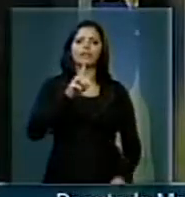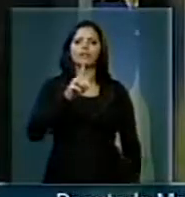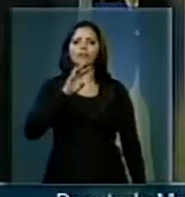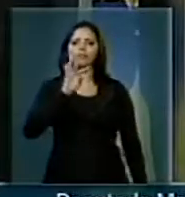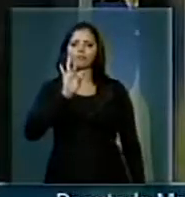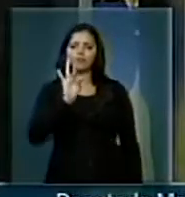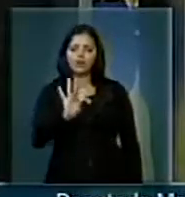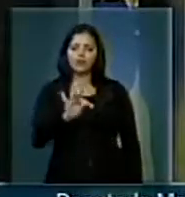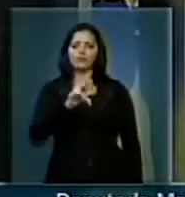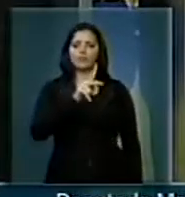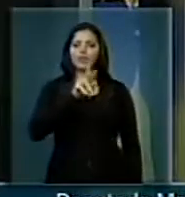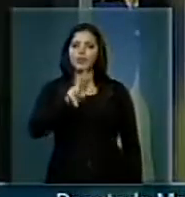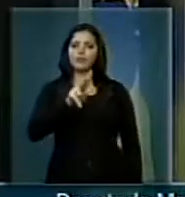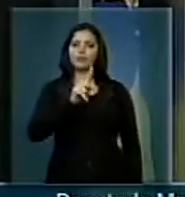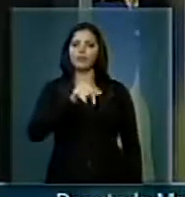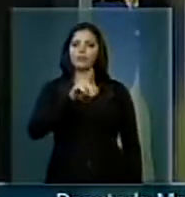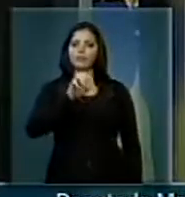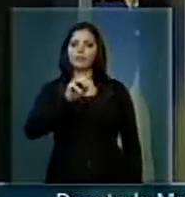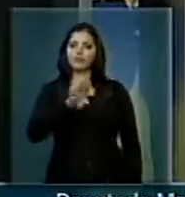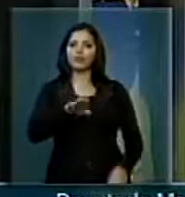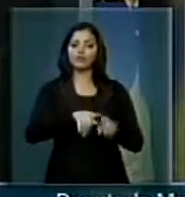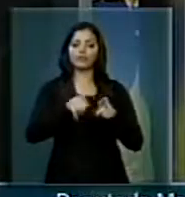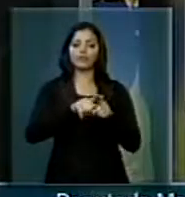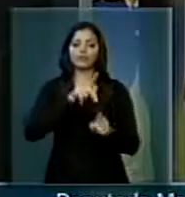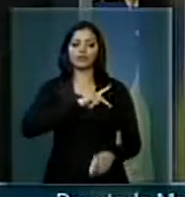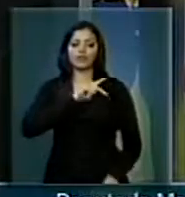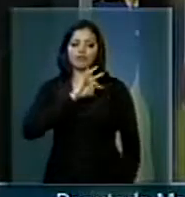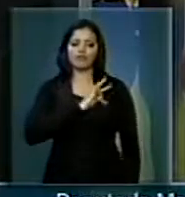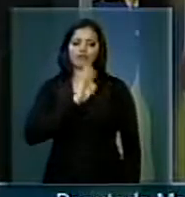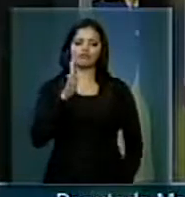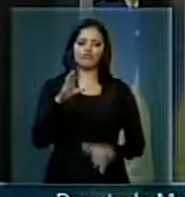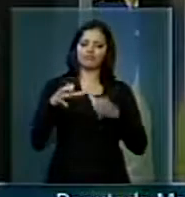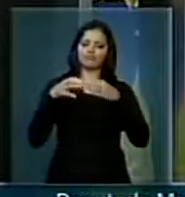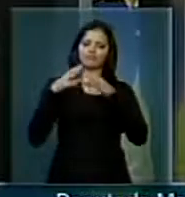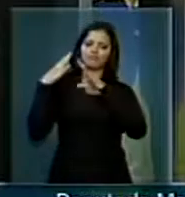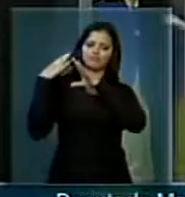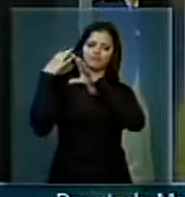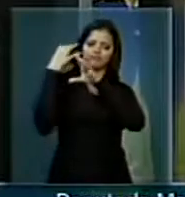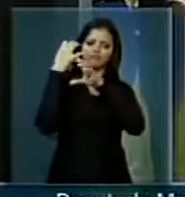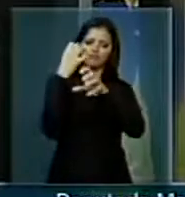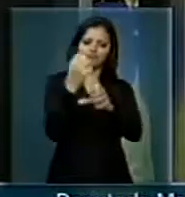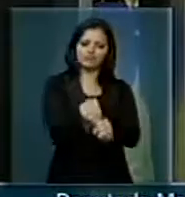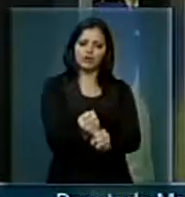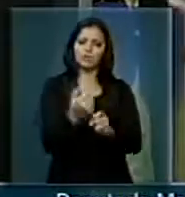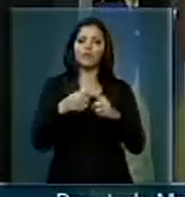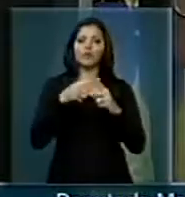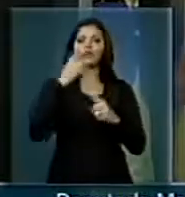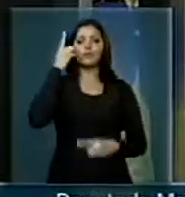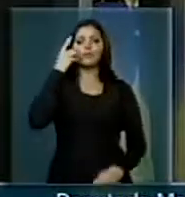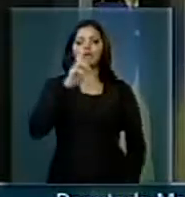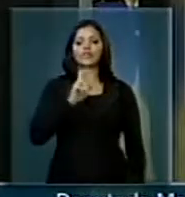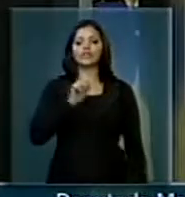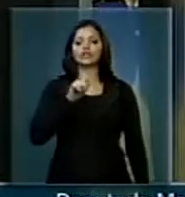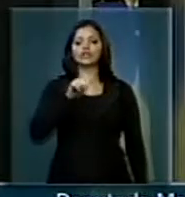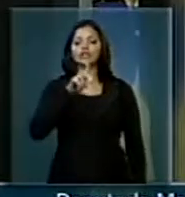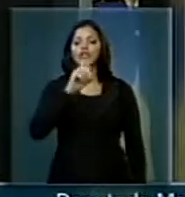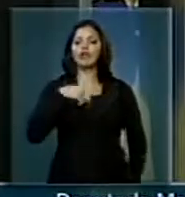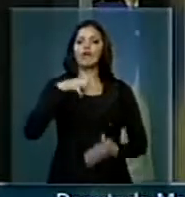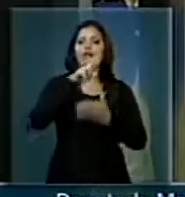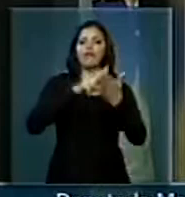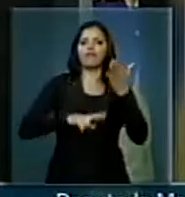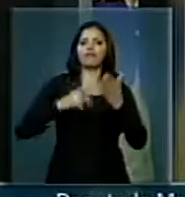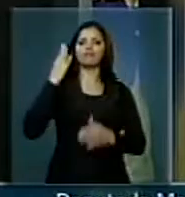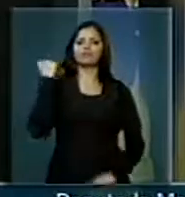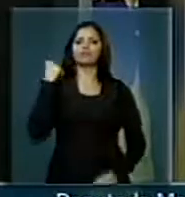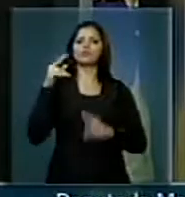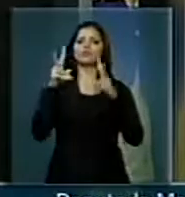do PR, do PMDB, a do Partido dos Trabalhadores já tinha um acúmulo muito grande, porque o deputado Reginaldo relatou antes de mim,